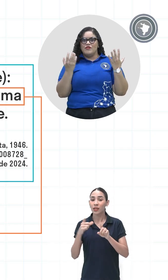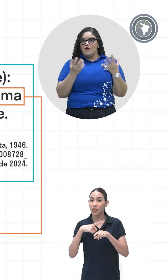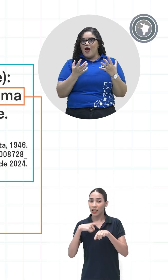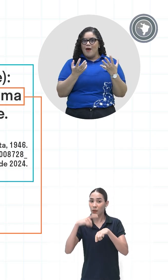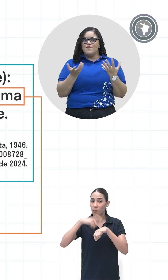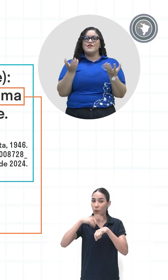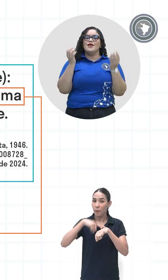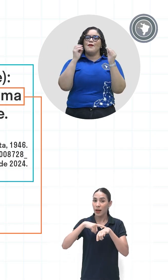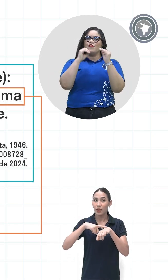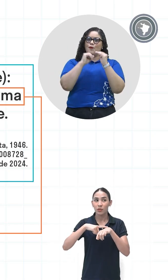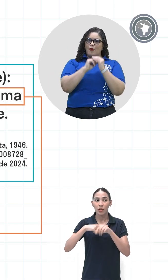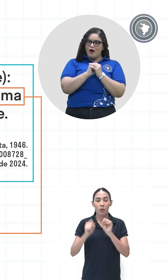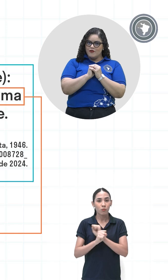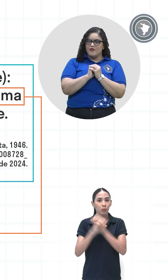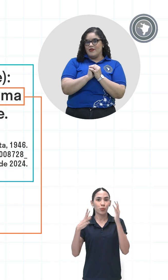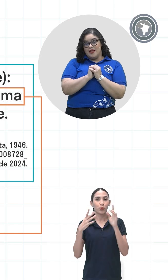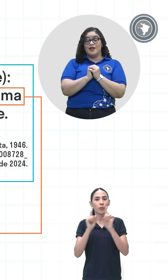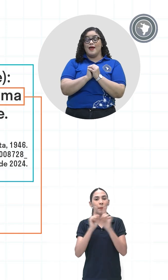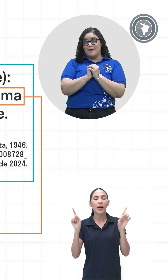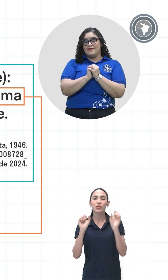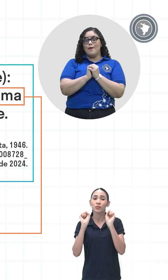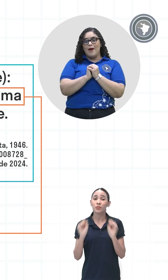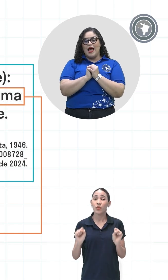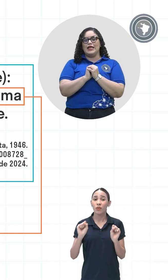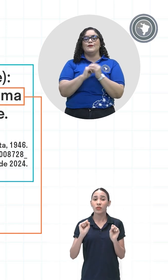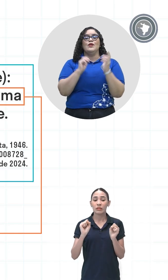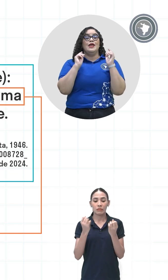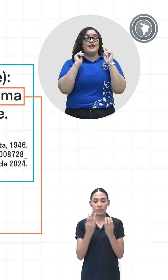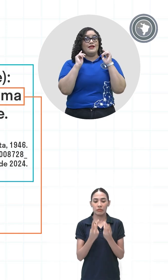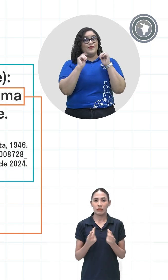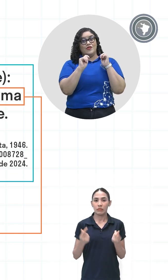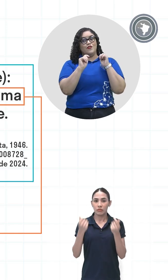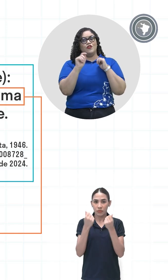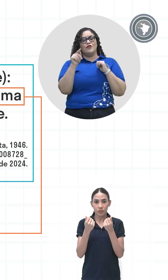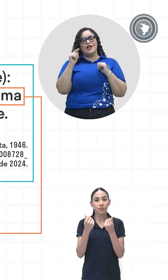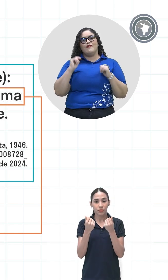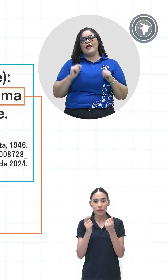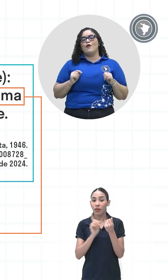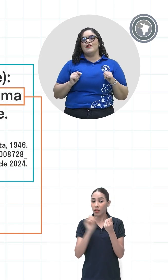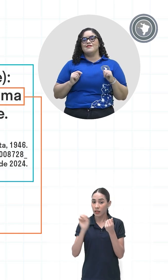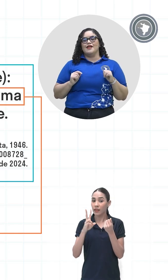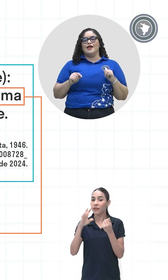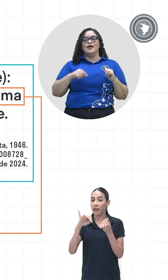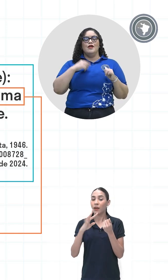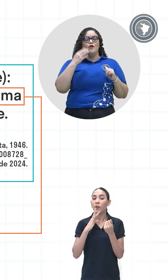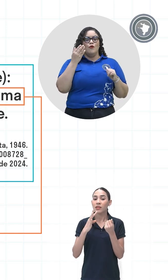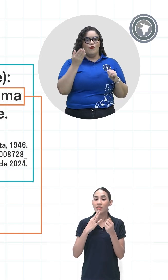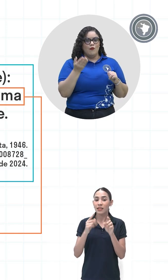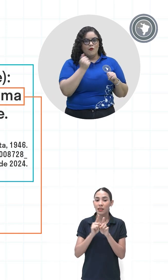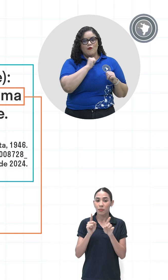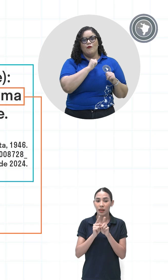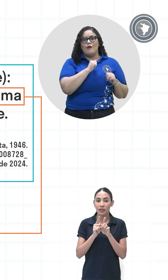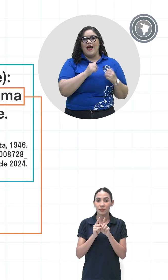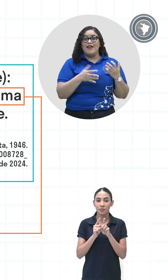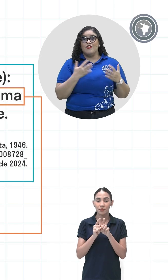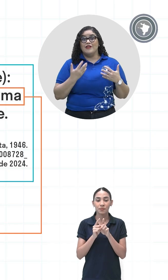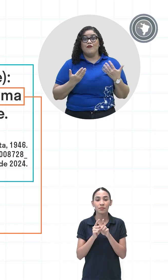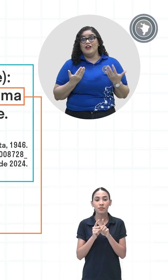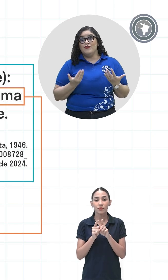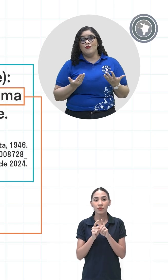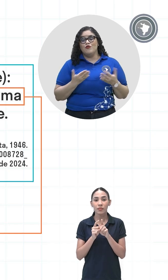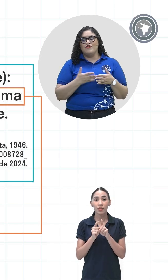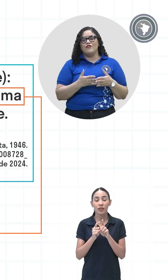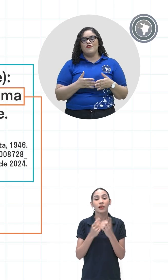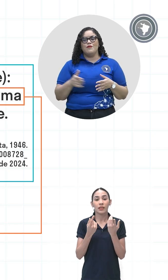momento do seu ápice, mas pode ser que ela se apague. E é nesse sentido que ele vai reconhecer a questão